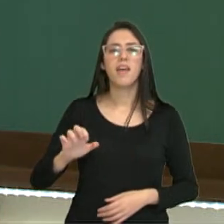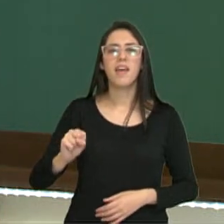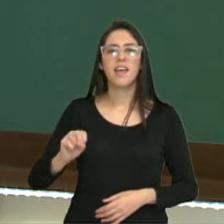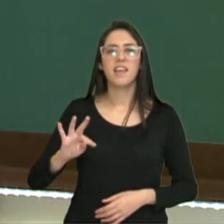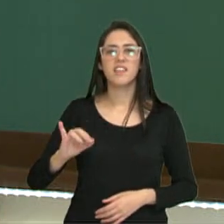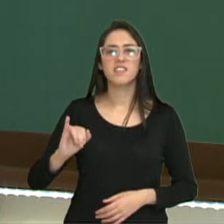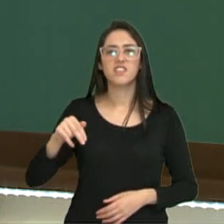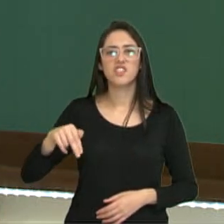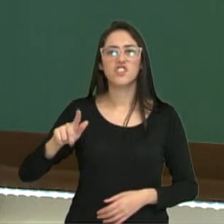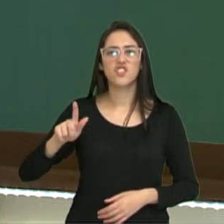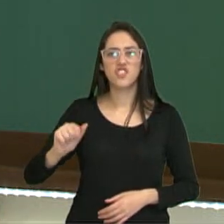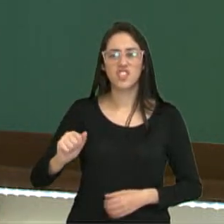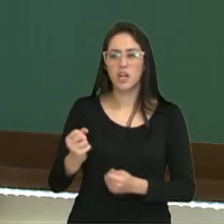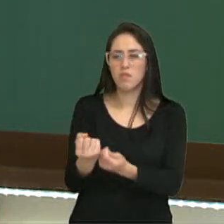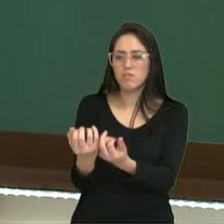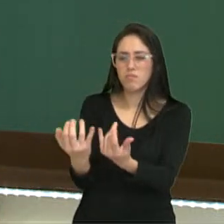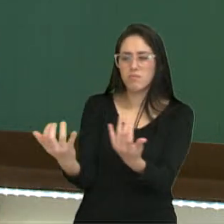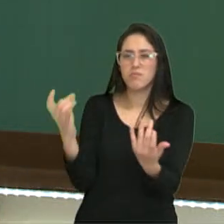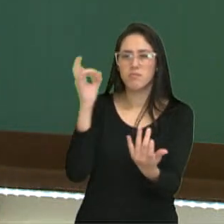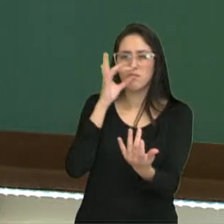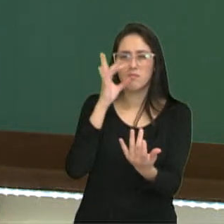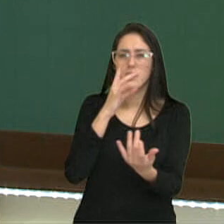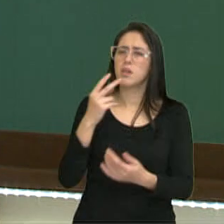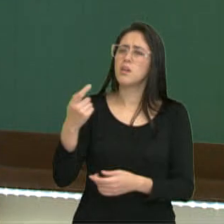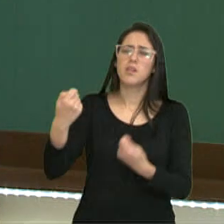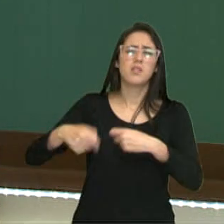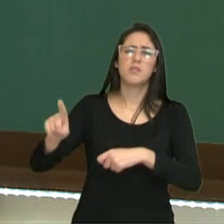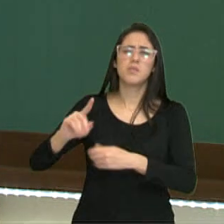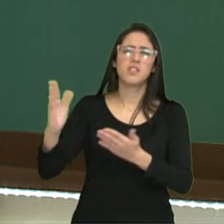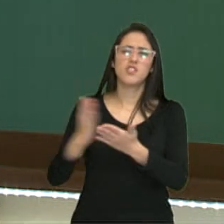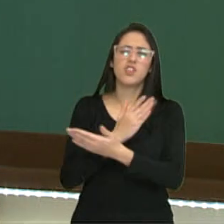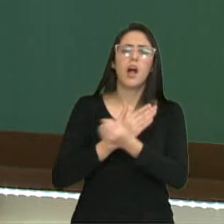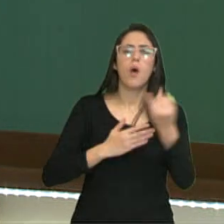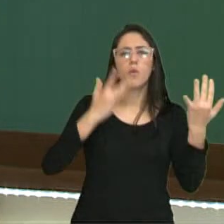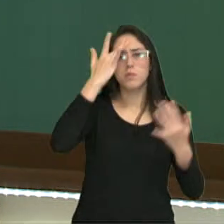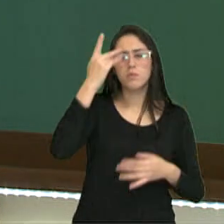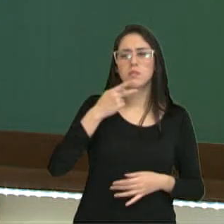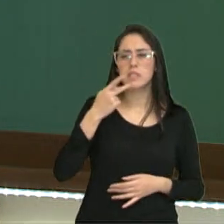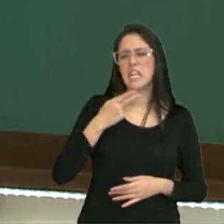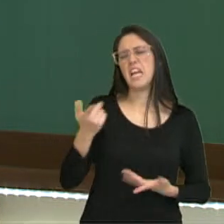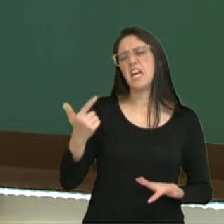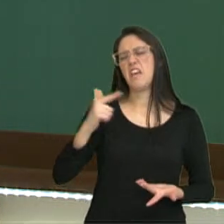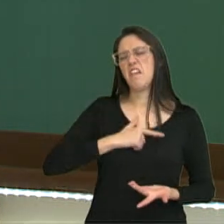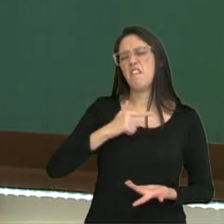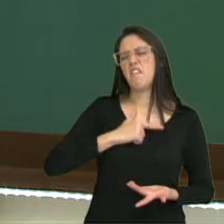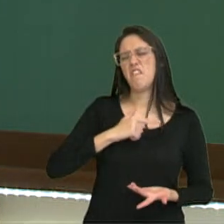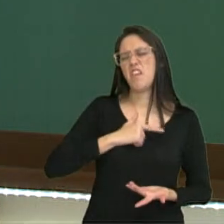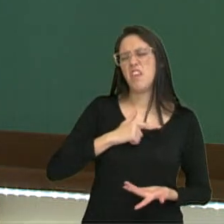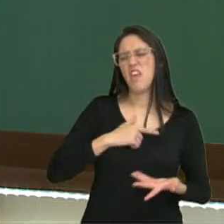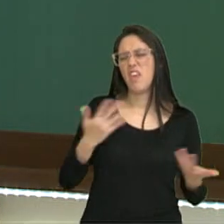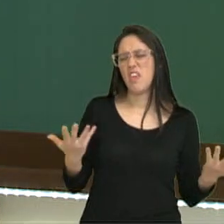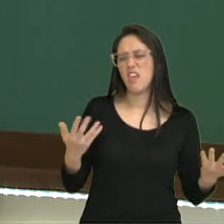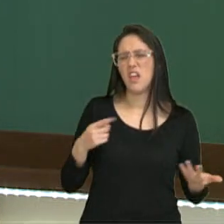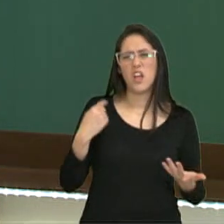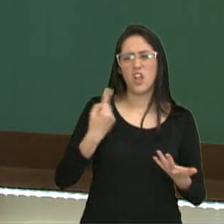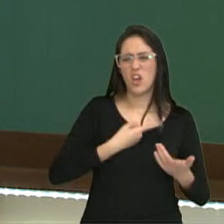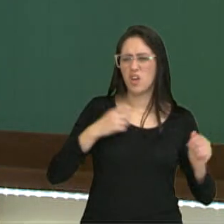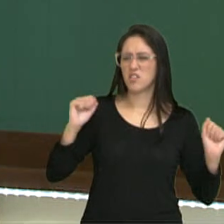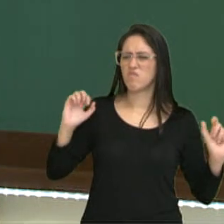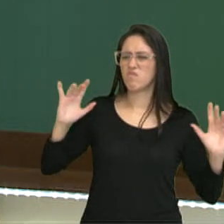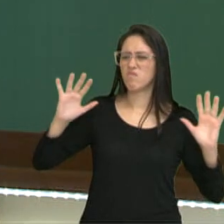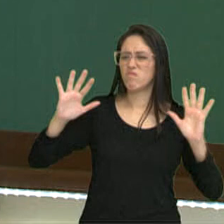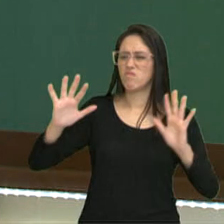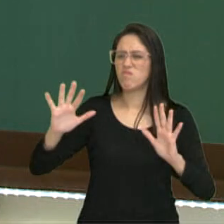ela não tem que ser tirada. Tem gente que fala, que coisa feia. Nós estamos ocupando um lugar que não é